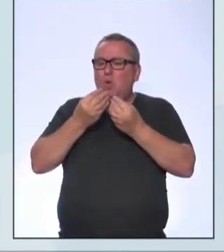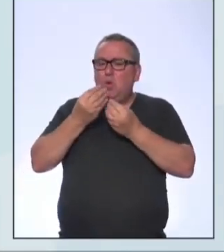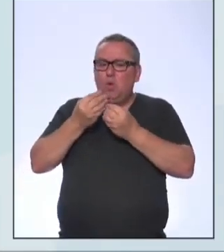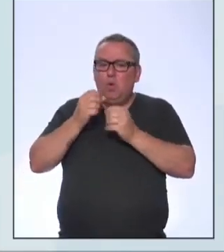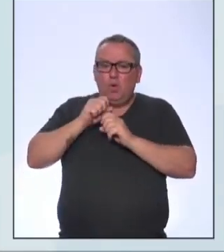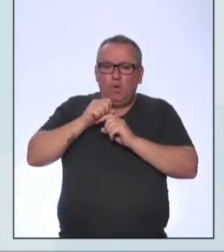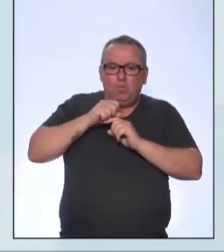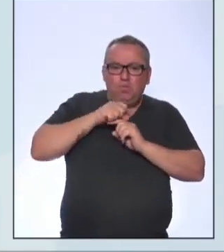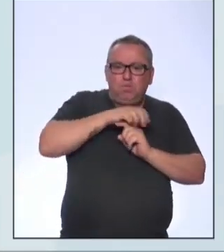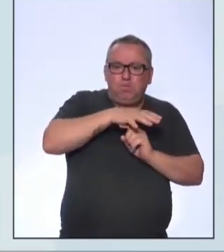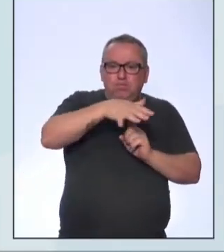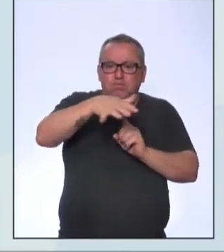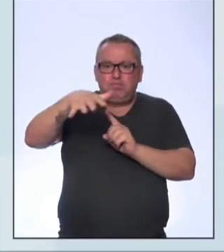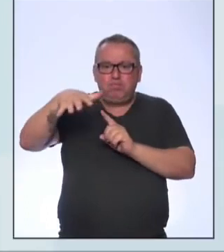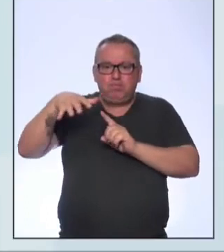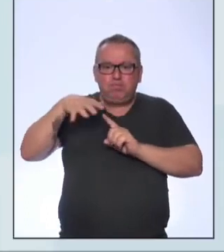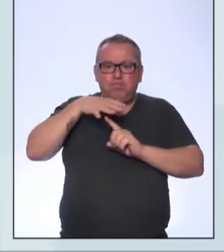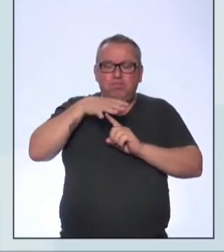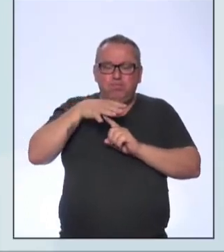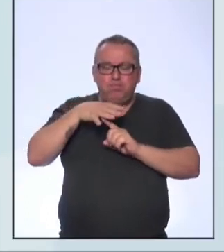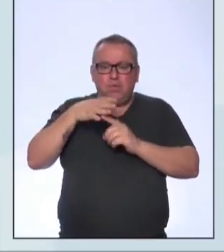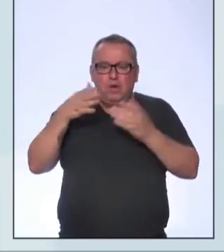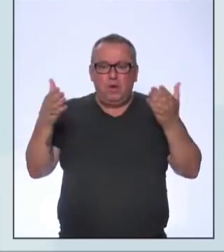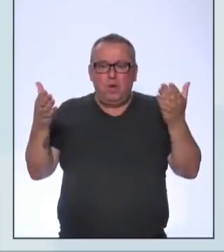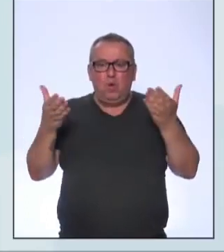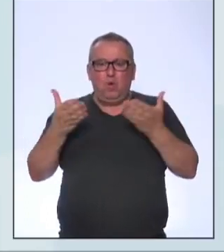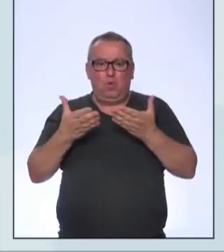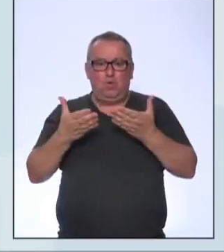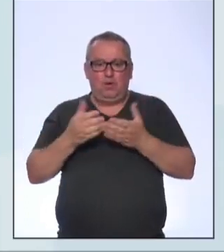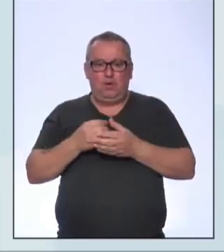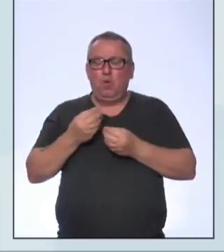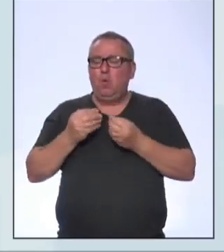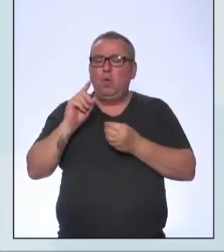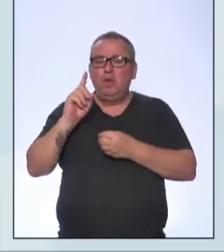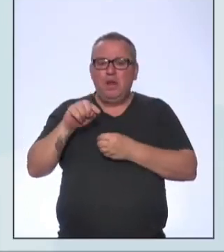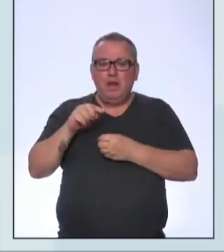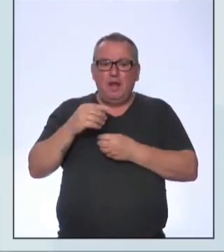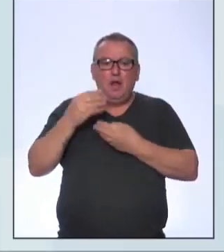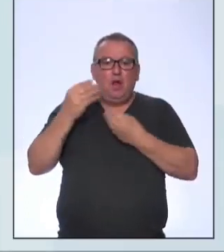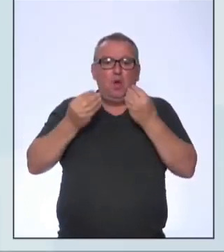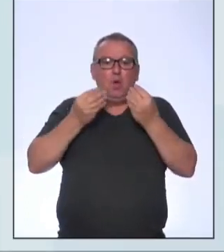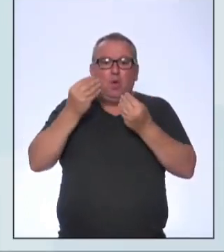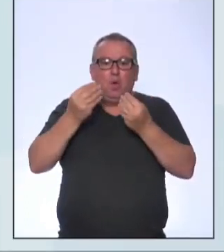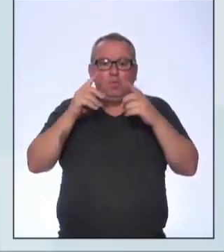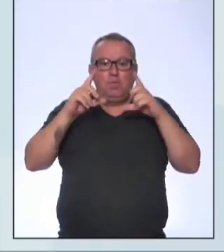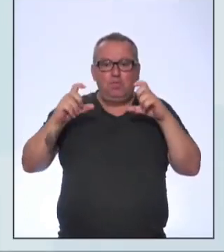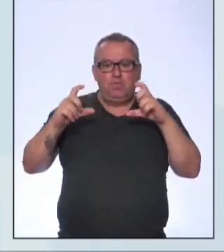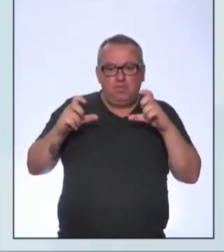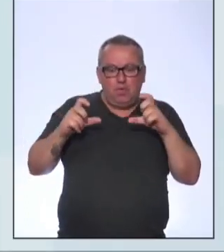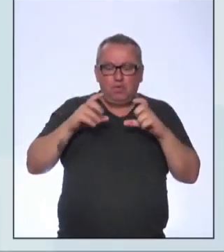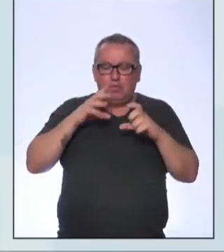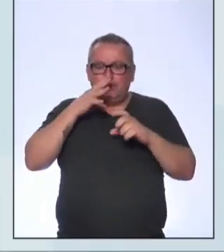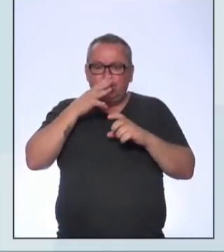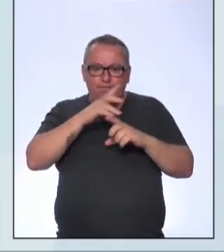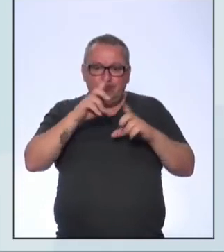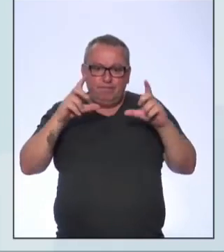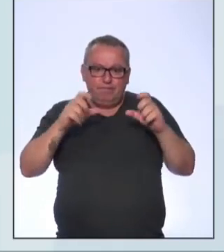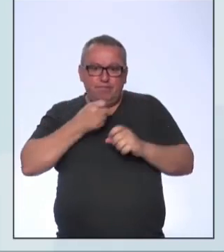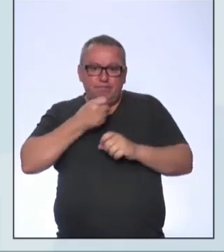que será, O que seria então? uma fotoreportagem, uma fotodenúncia? Como fotoreportagem e